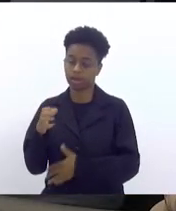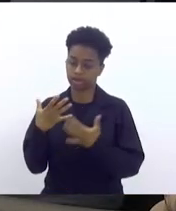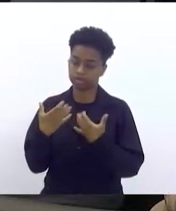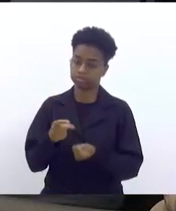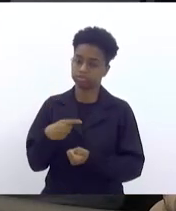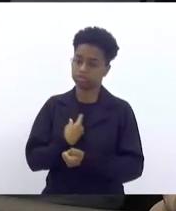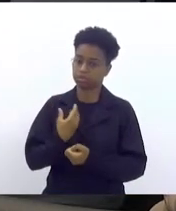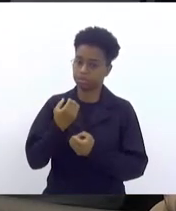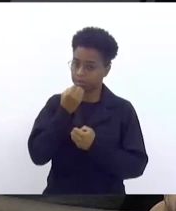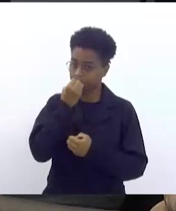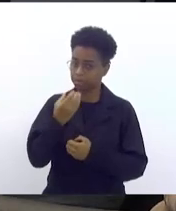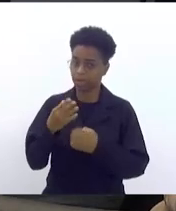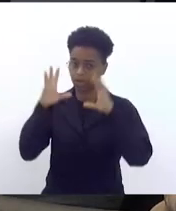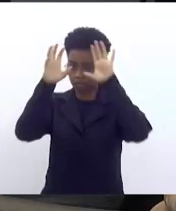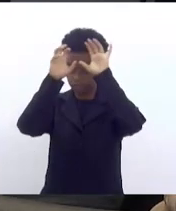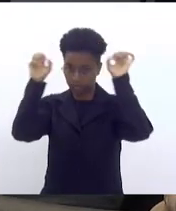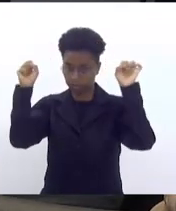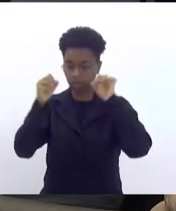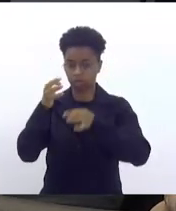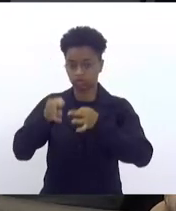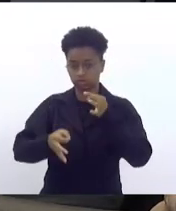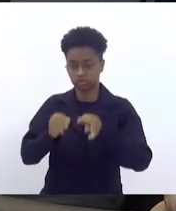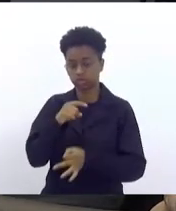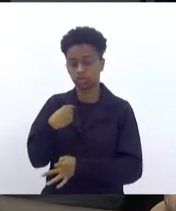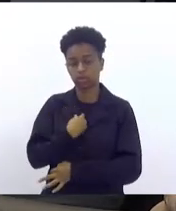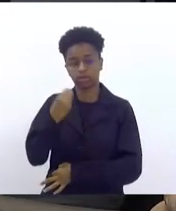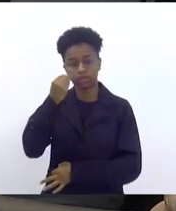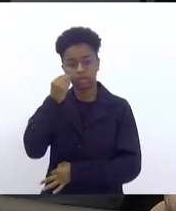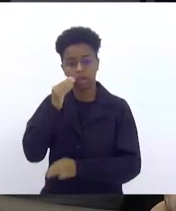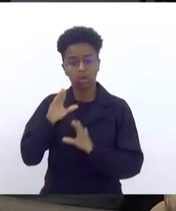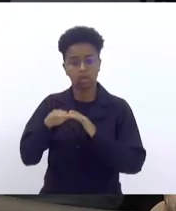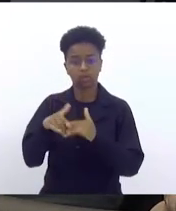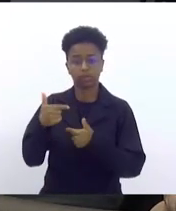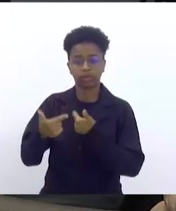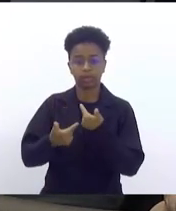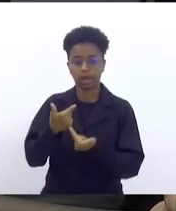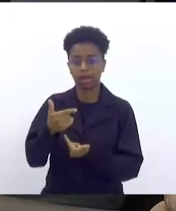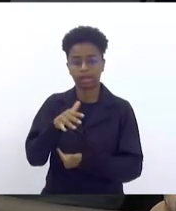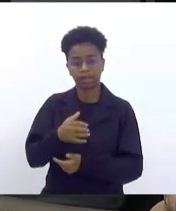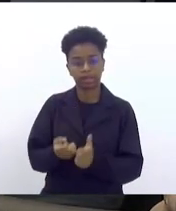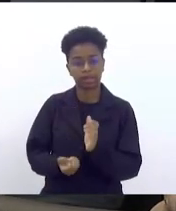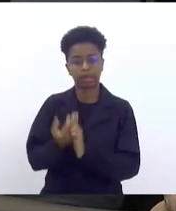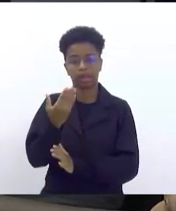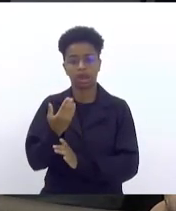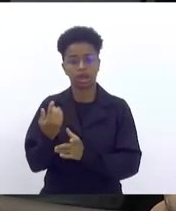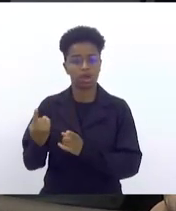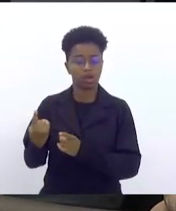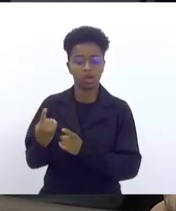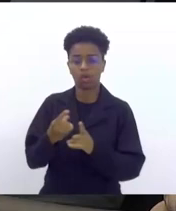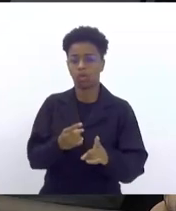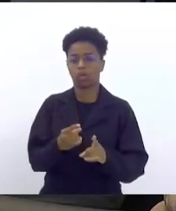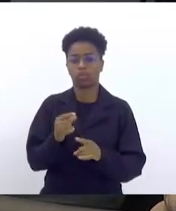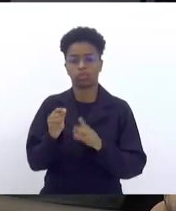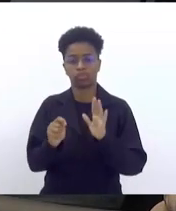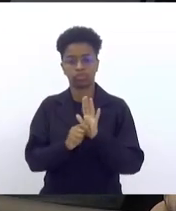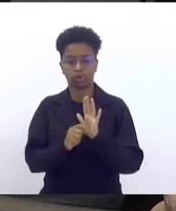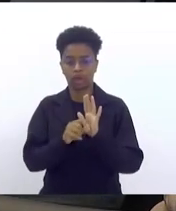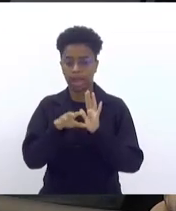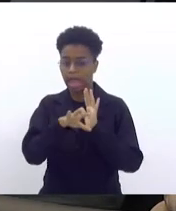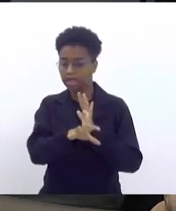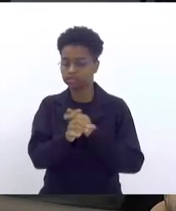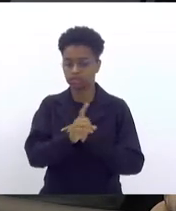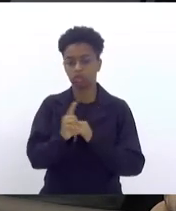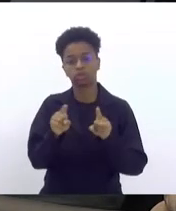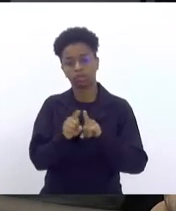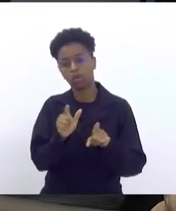que nós possamos aqui fazer uma frente Ampla Deputado de combate não só essa essa droga mas a outras